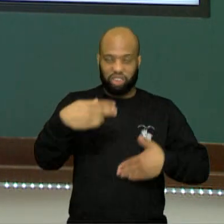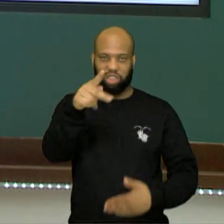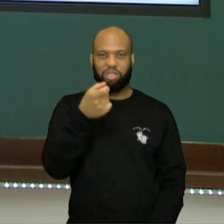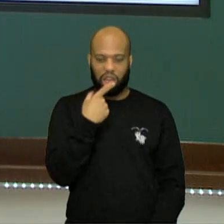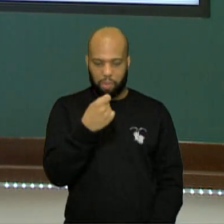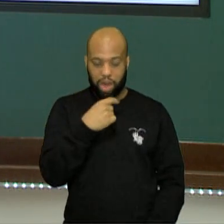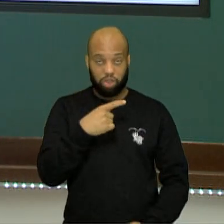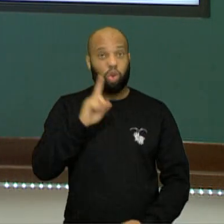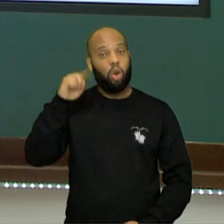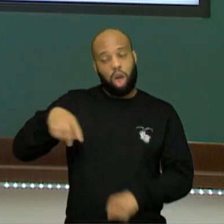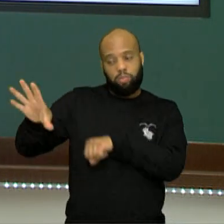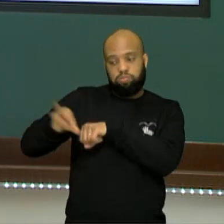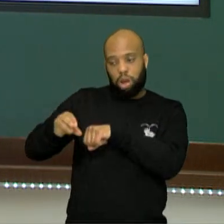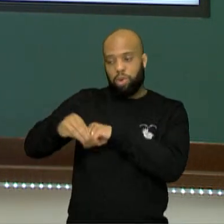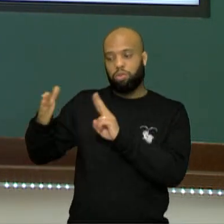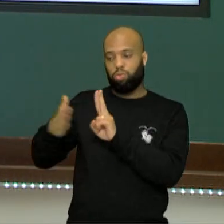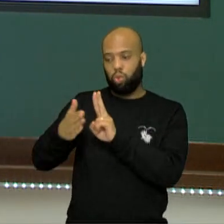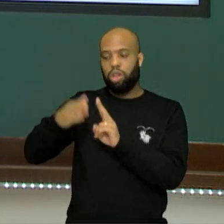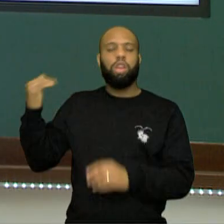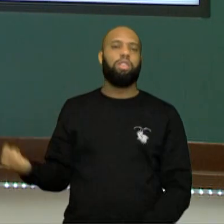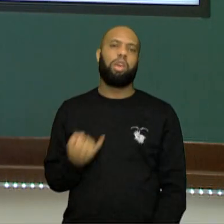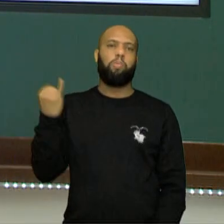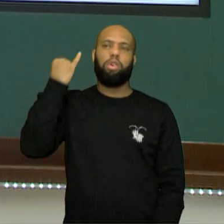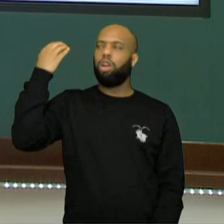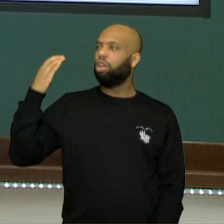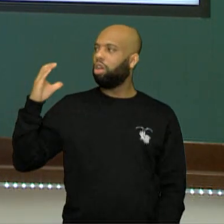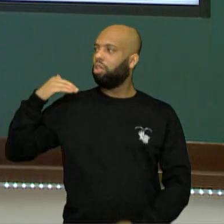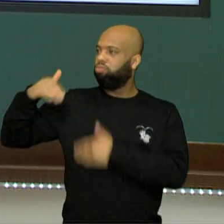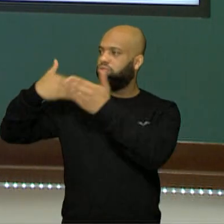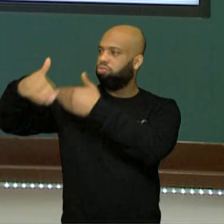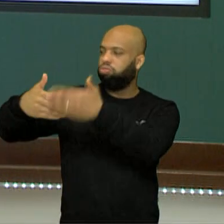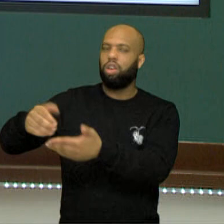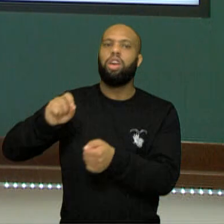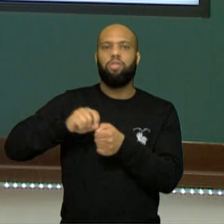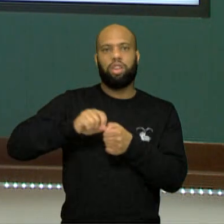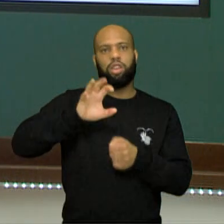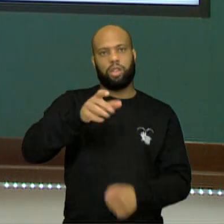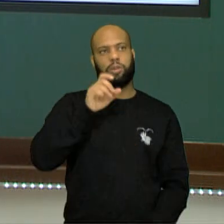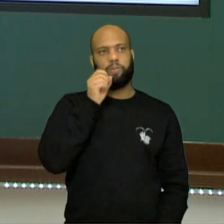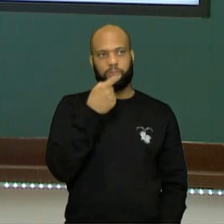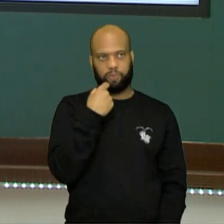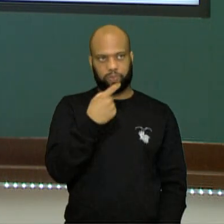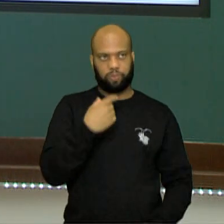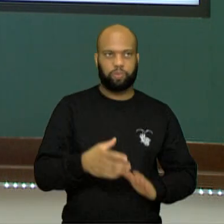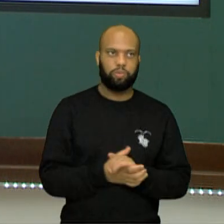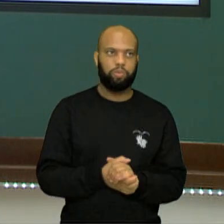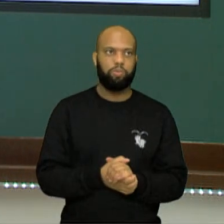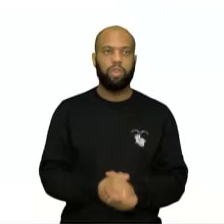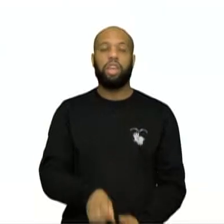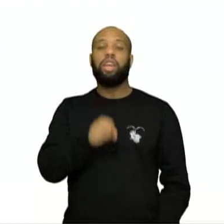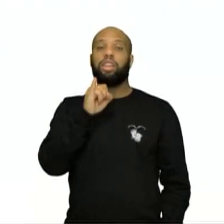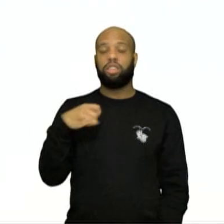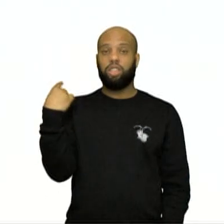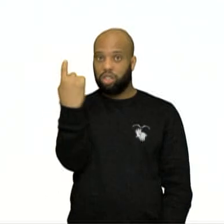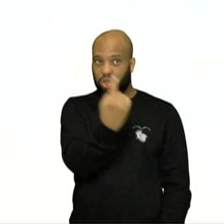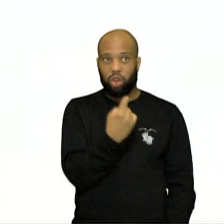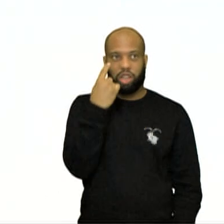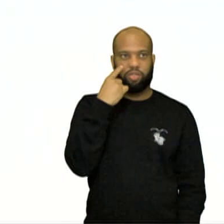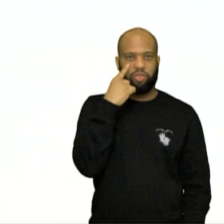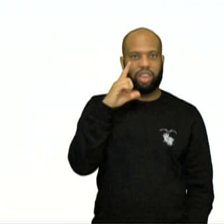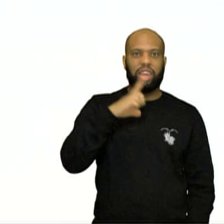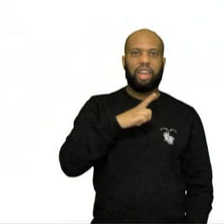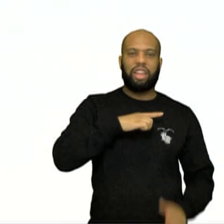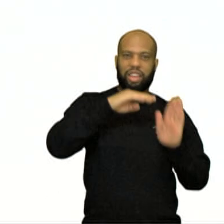dos índios foi importante para a ciência desenvolver esse tipo de medicamento. Quando a gente avalia, então, a bula ou